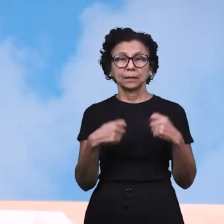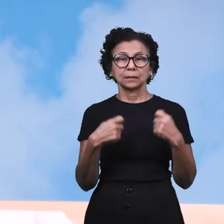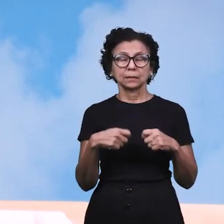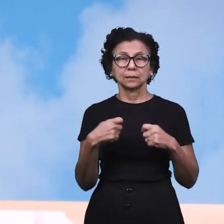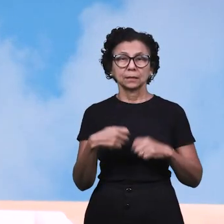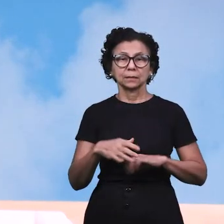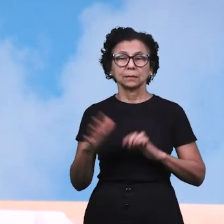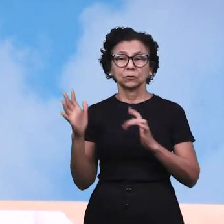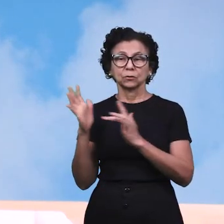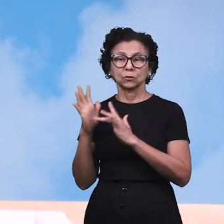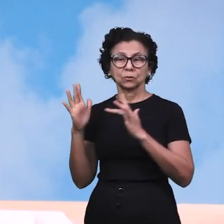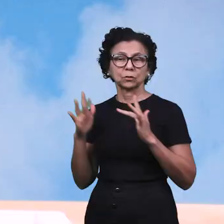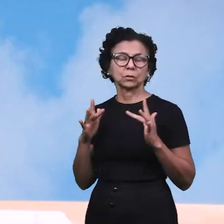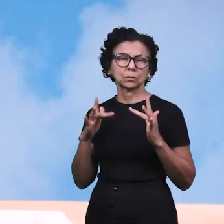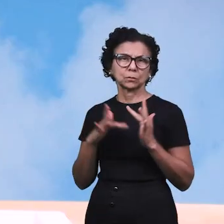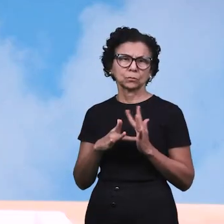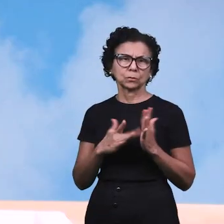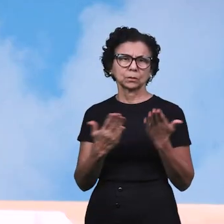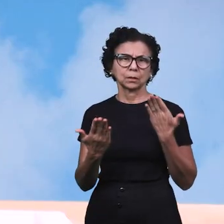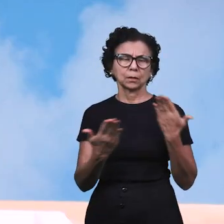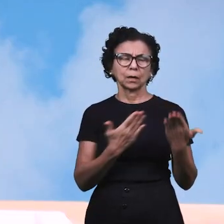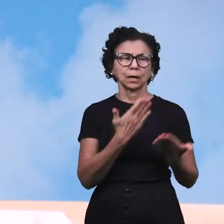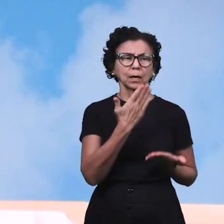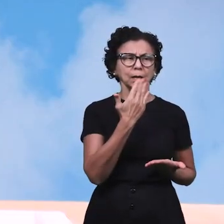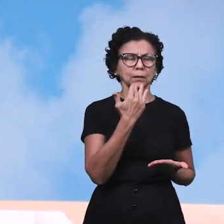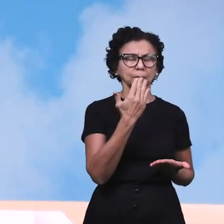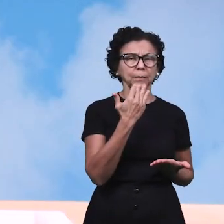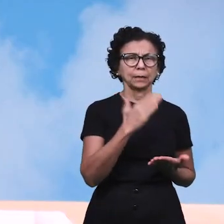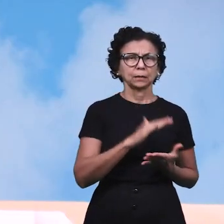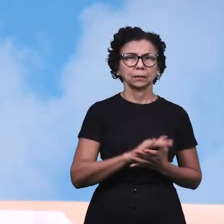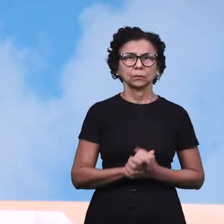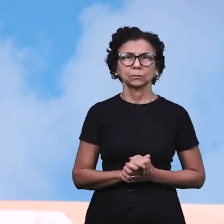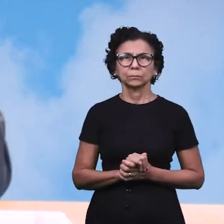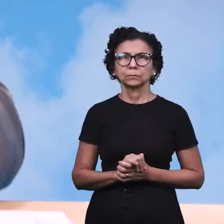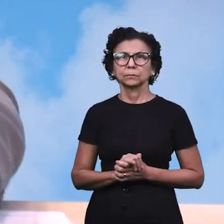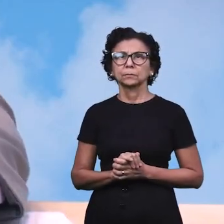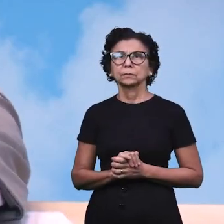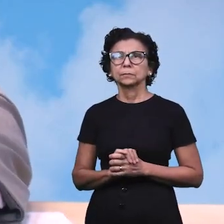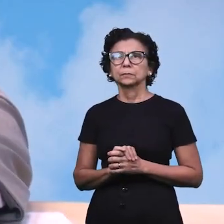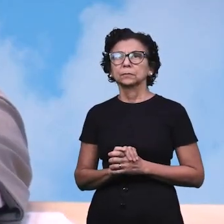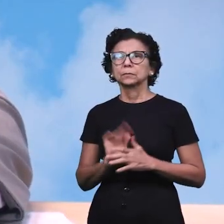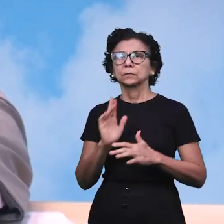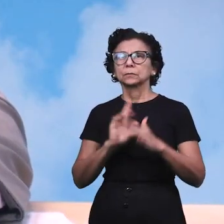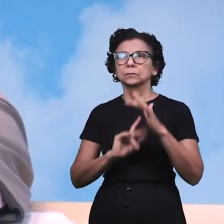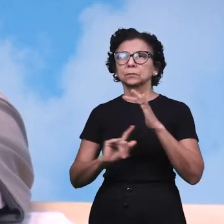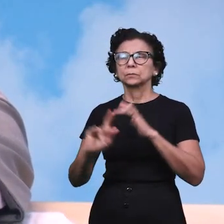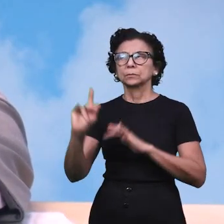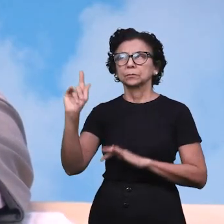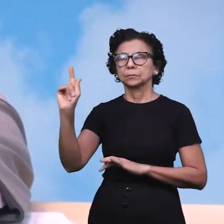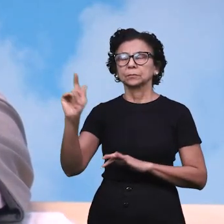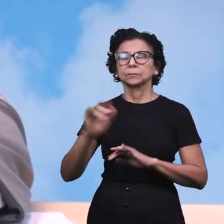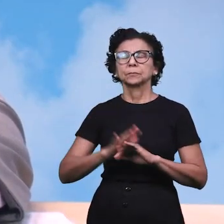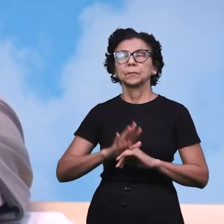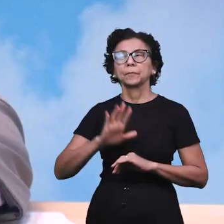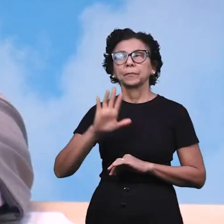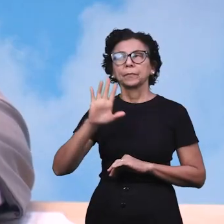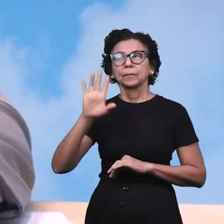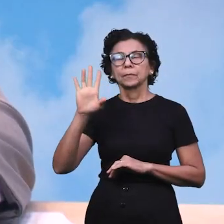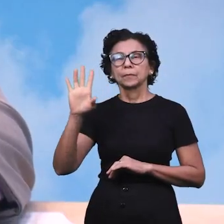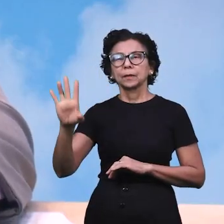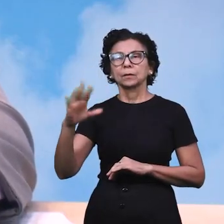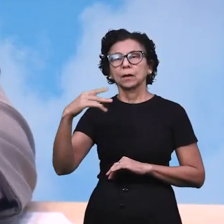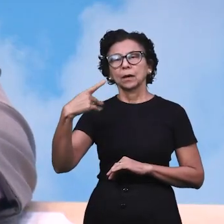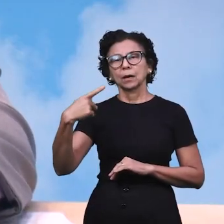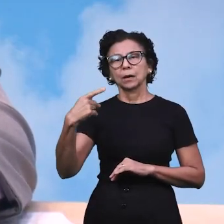Jesus é esse alimento. E o nome desse alimento na eternidade é a Palavra de Deus.